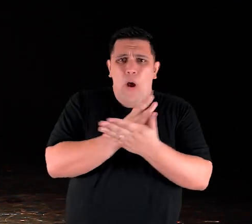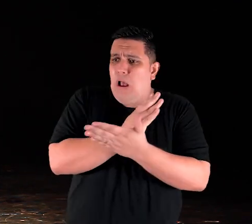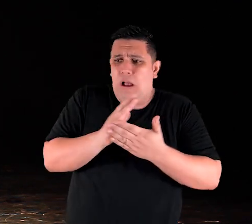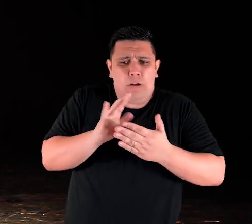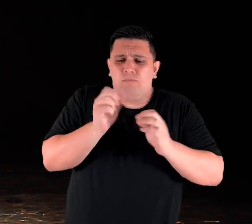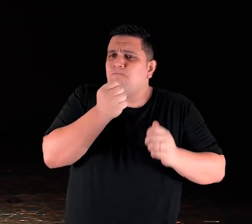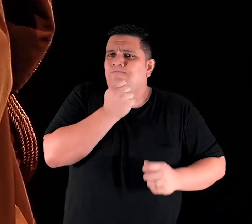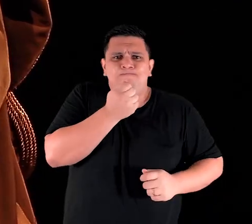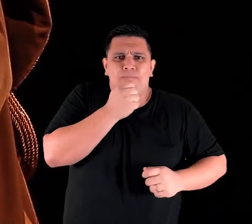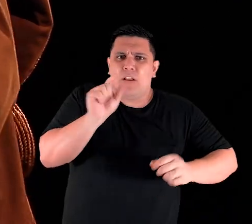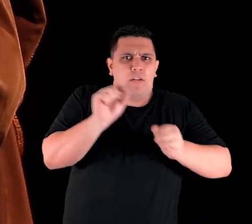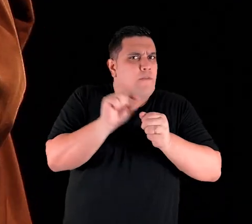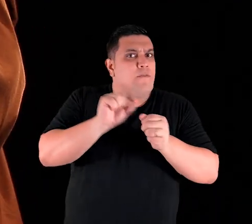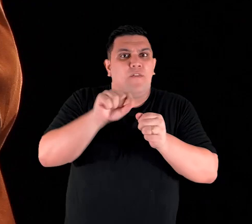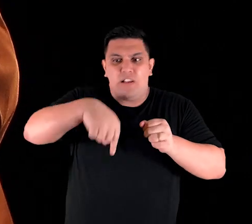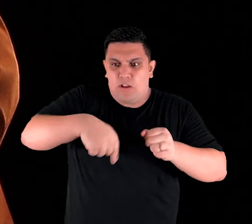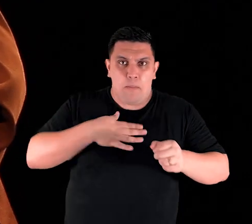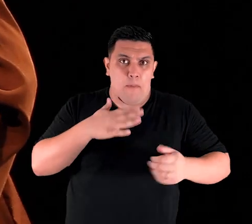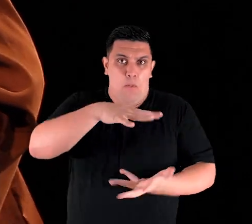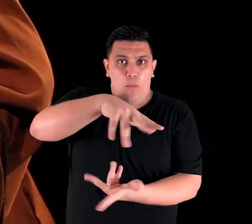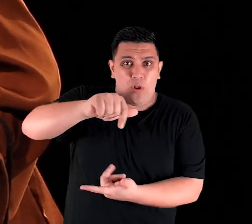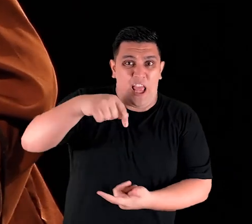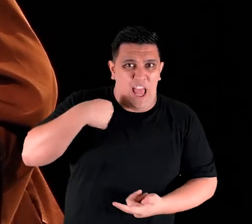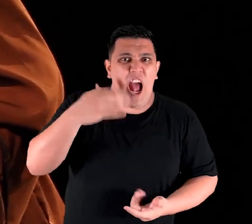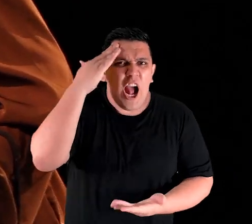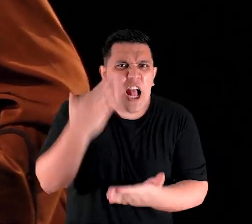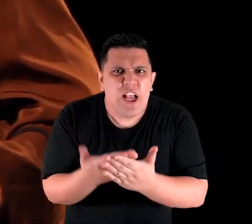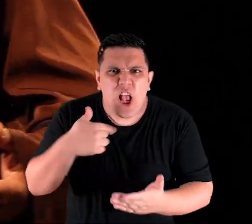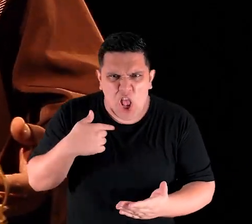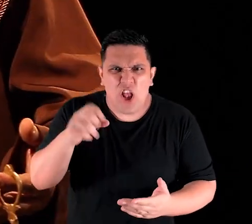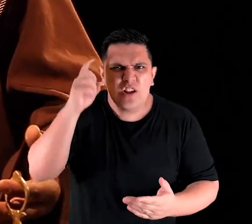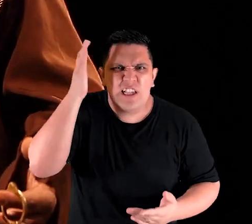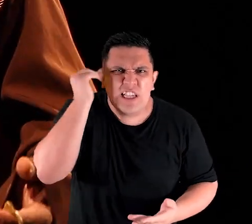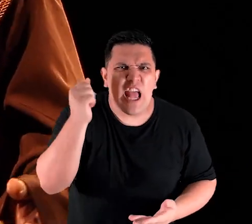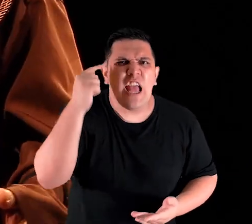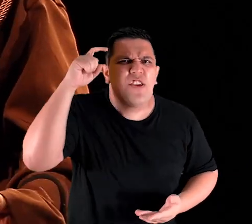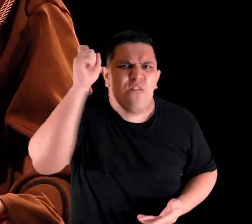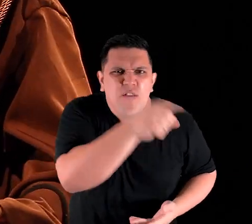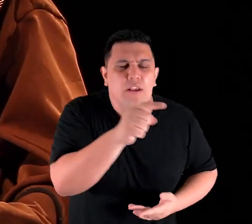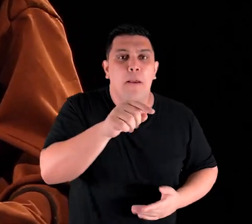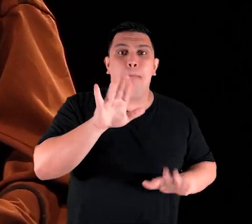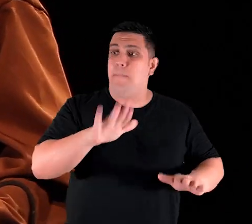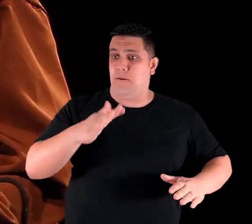parte dele. Acreditem, eu sei que é difícil para vocês, mas não é mais fácil para mim.